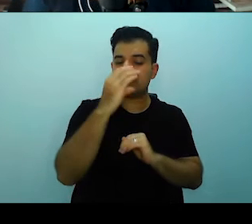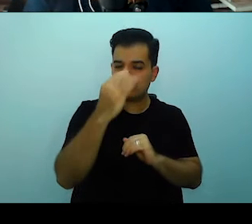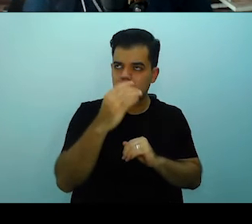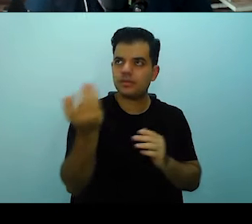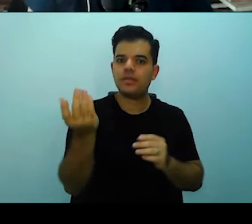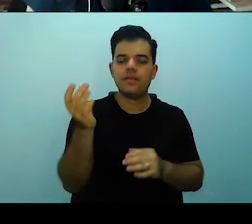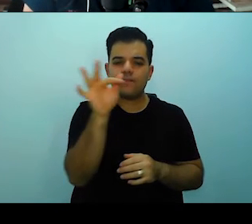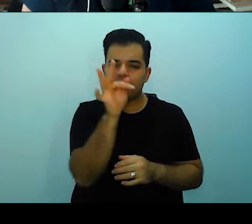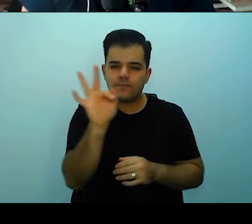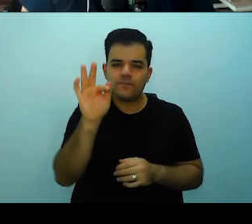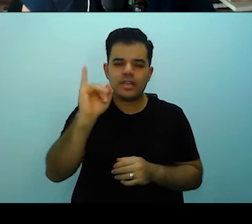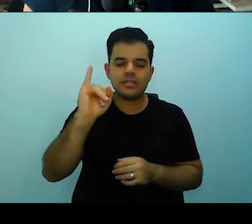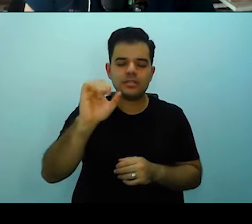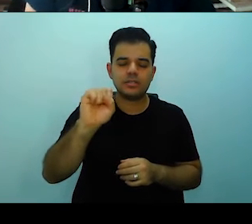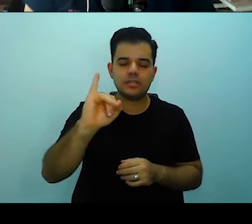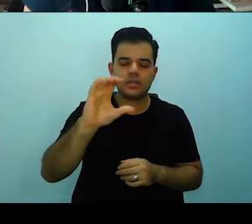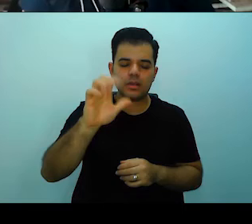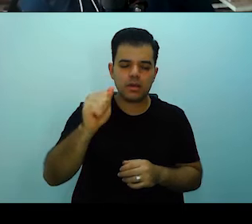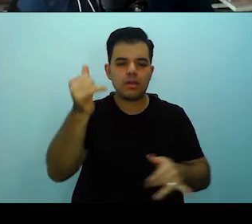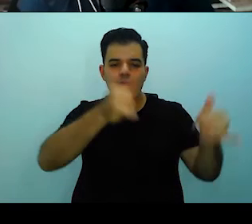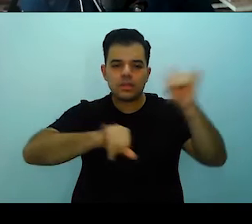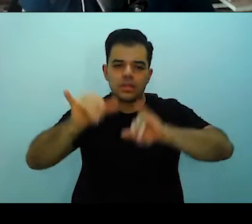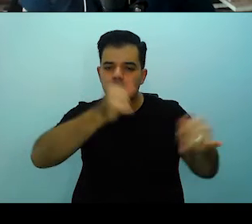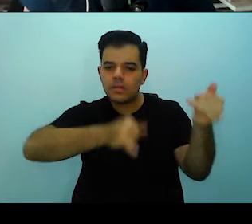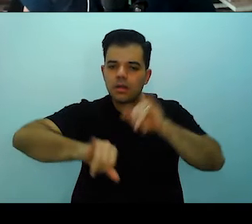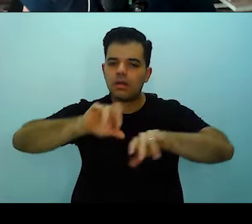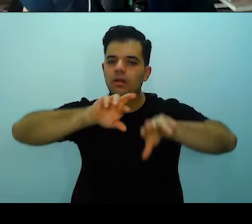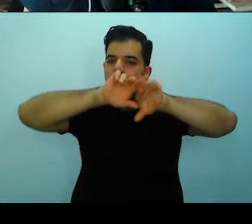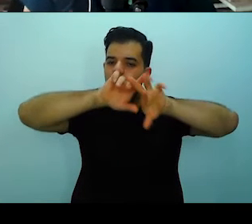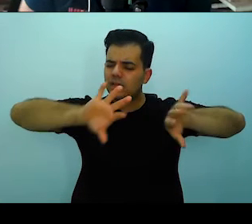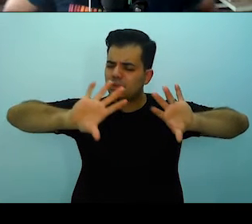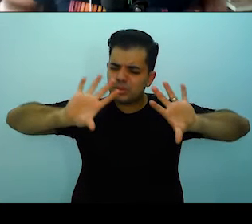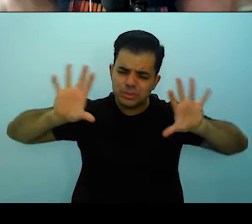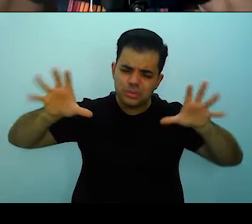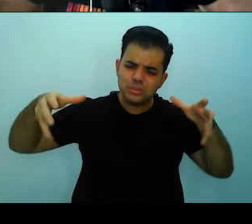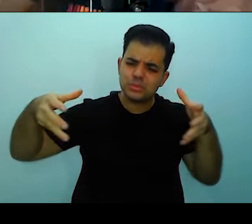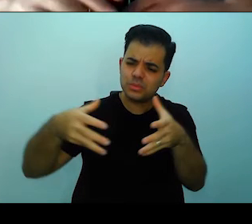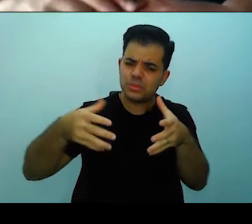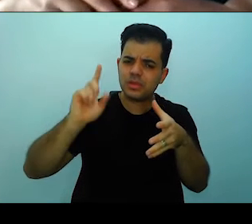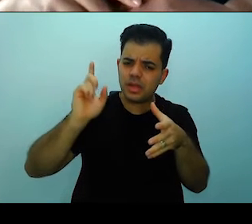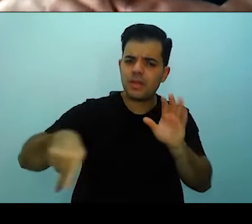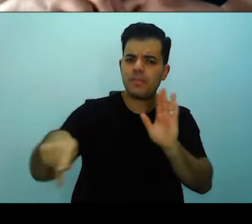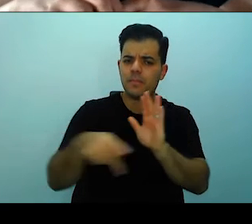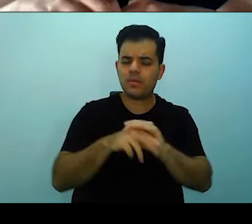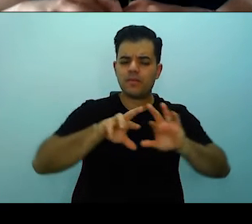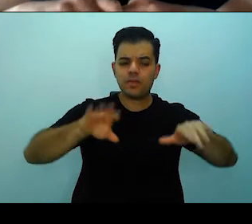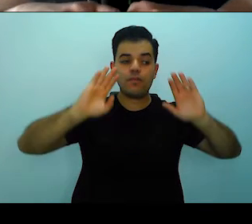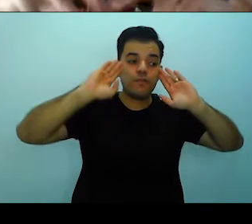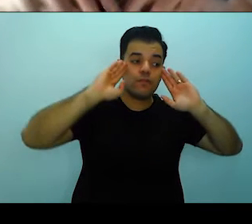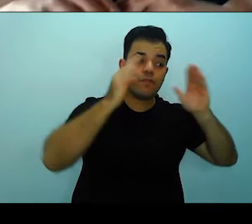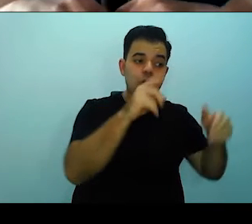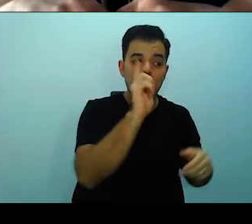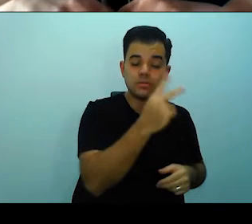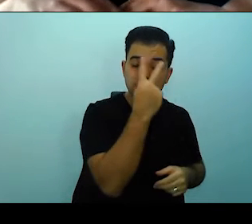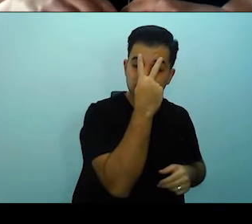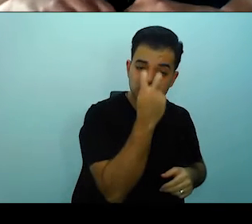física, química, tudo isso, né, que engloba essa área, focando na pessoa cega. Então, eu,